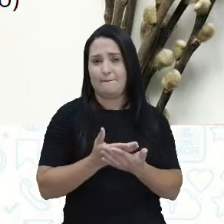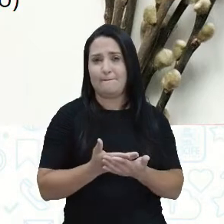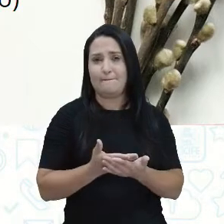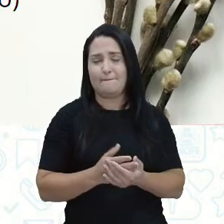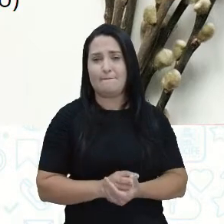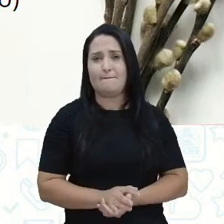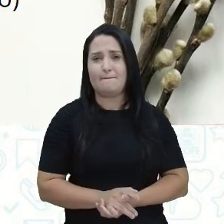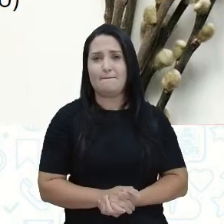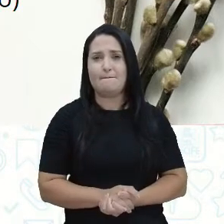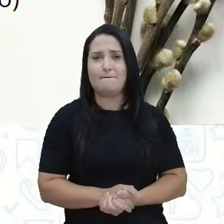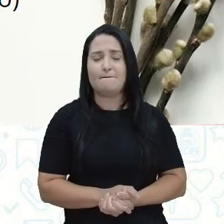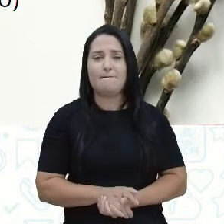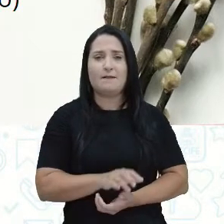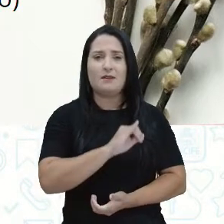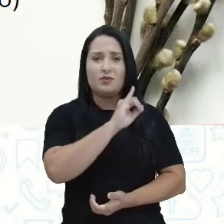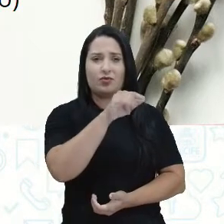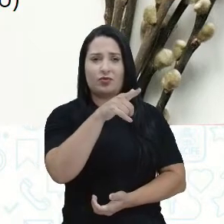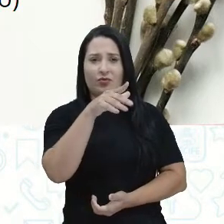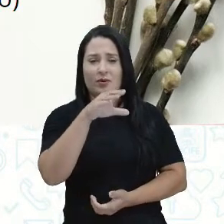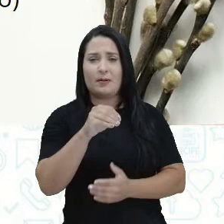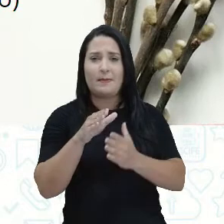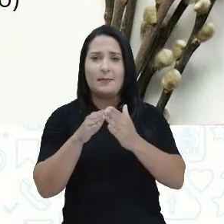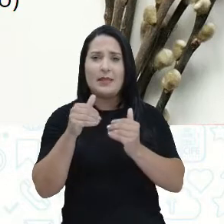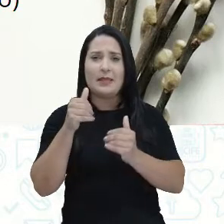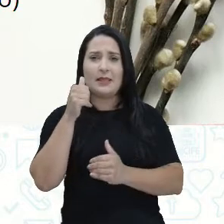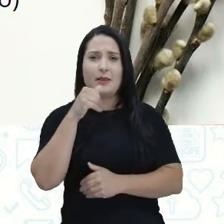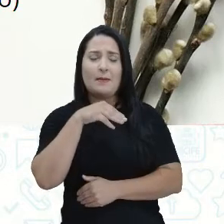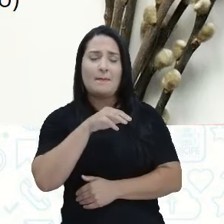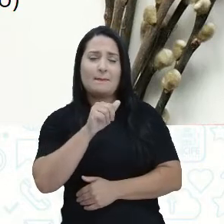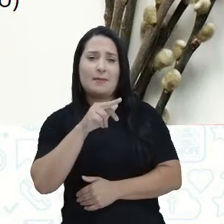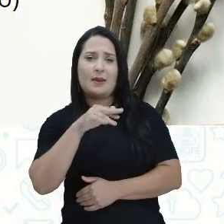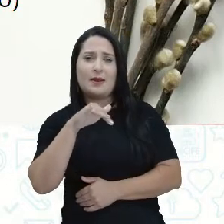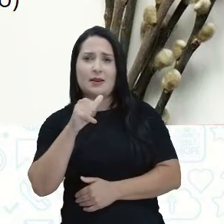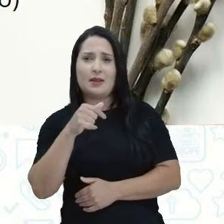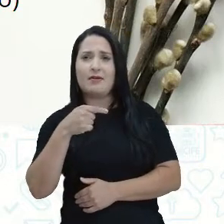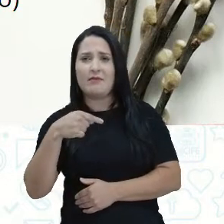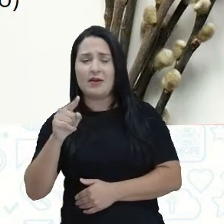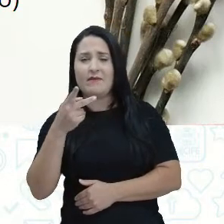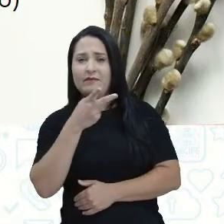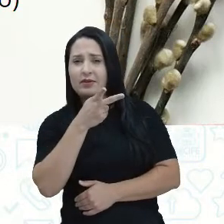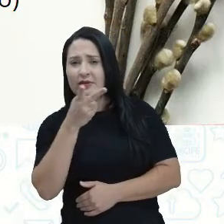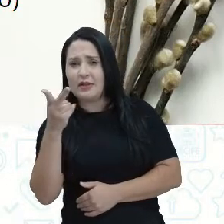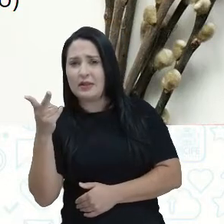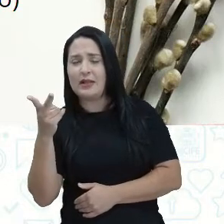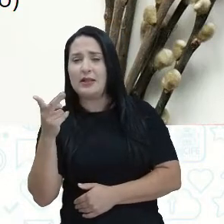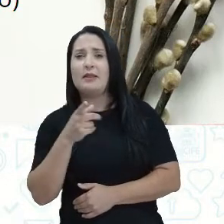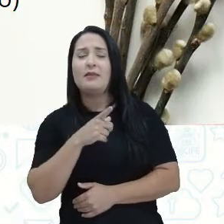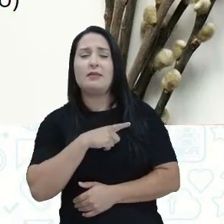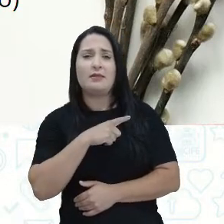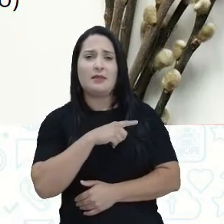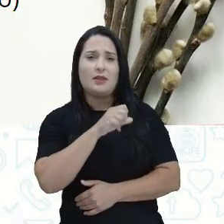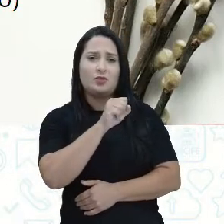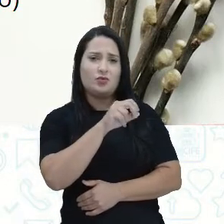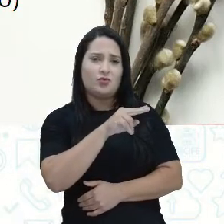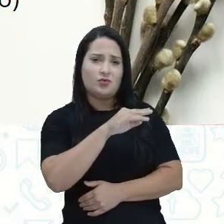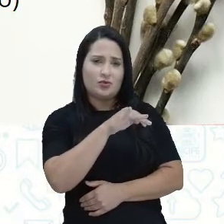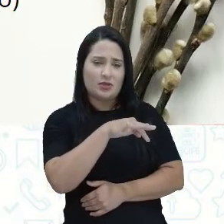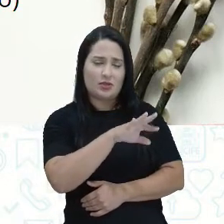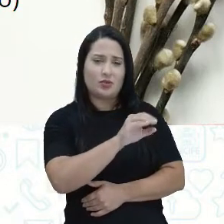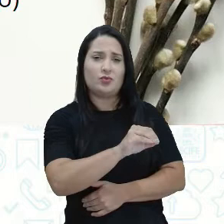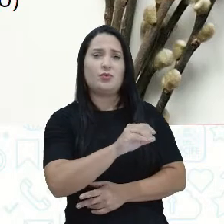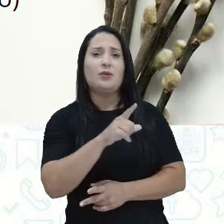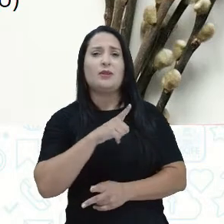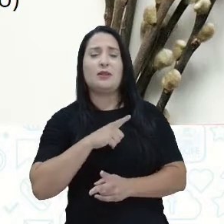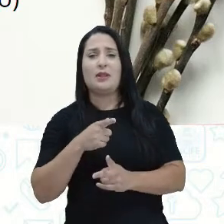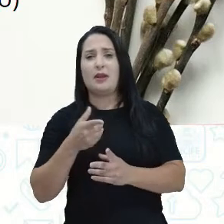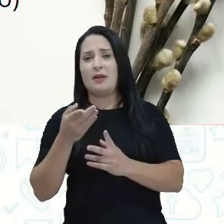Ó. João pediu a Maria que fosse visitá-lo. Então, aqui eu tenho um sujeito, um predicado, eu tenho o